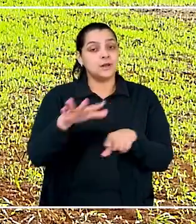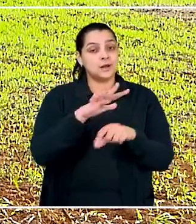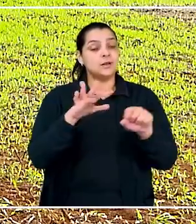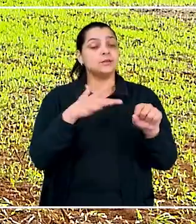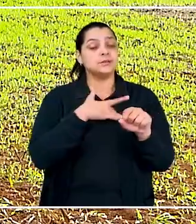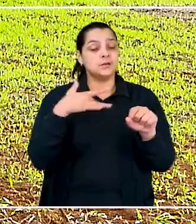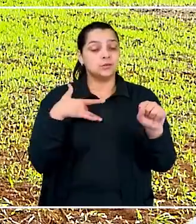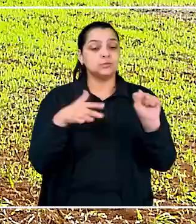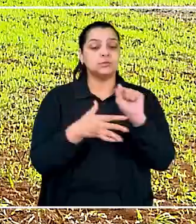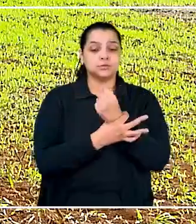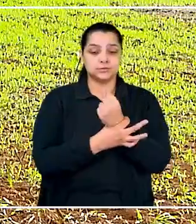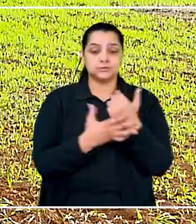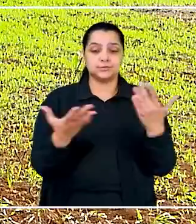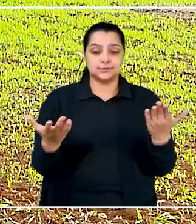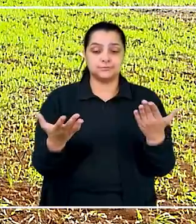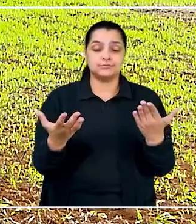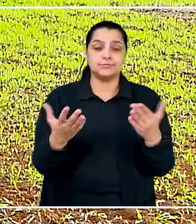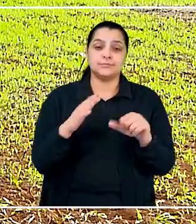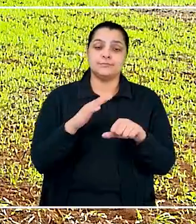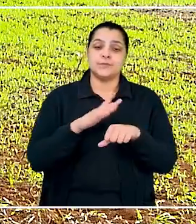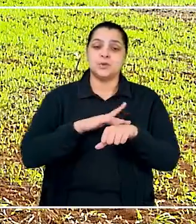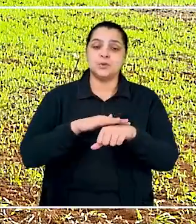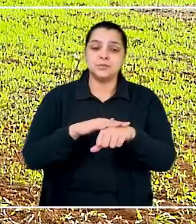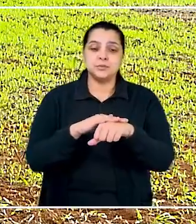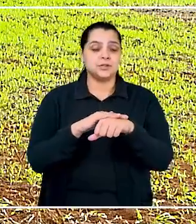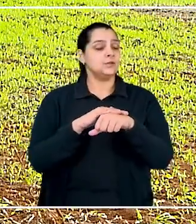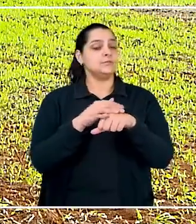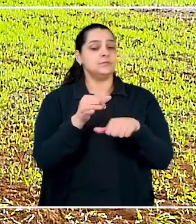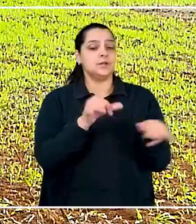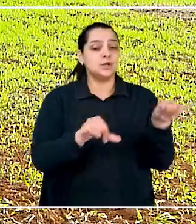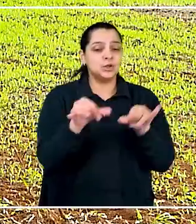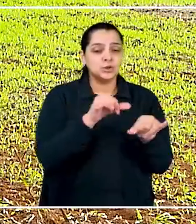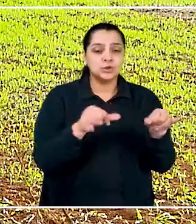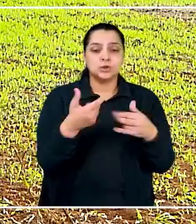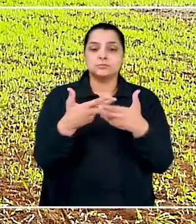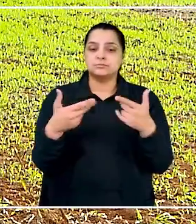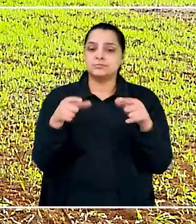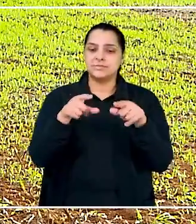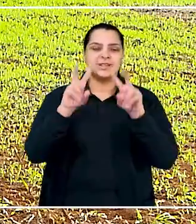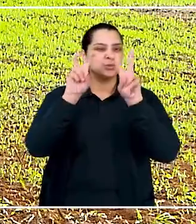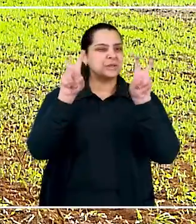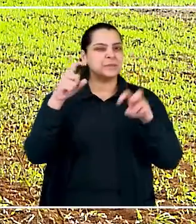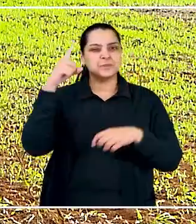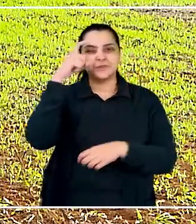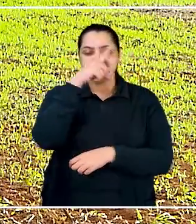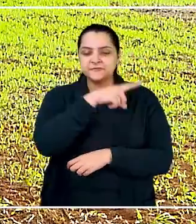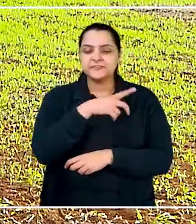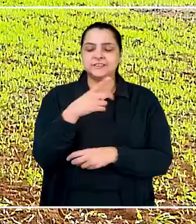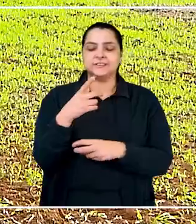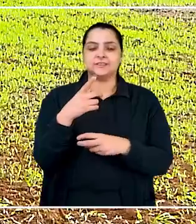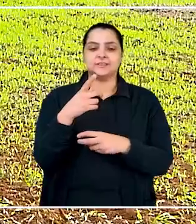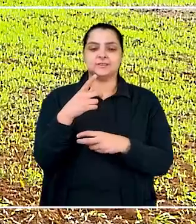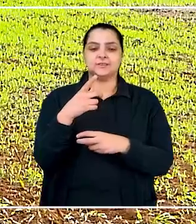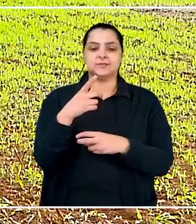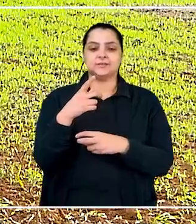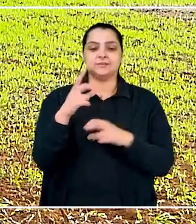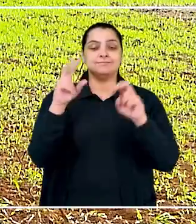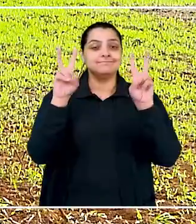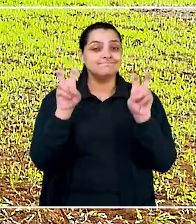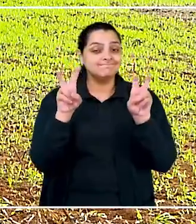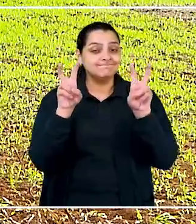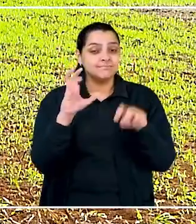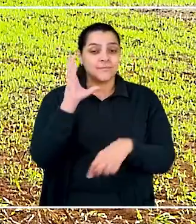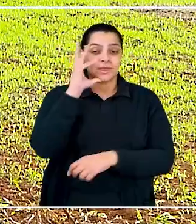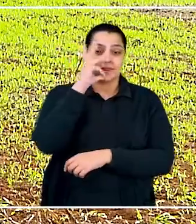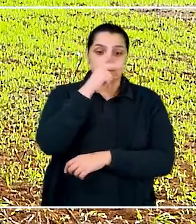área de saúde e segurança. Então, o adoecimento, principalmente no segmento de agrotóxicos, ainda é um tema muito difícil de ser tratado, tanto pelo